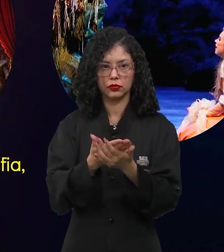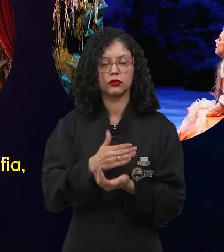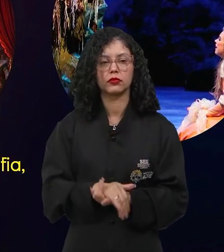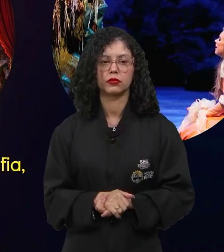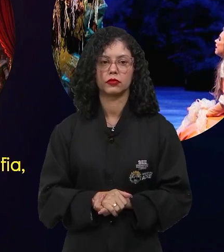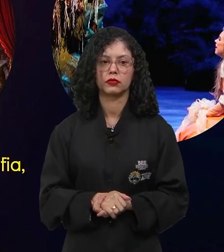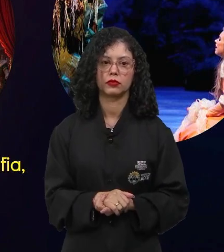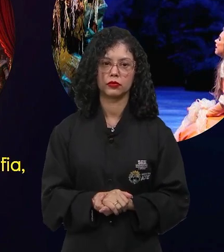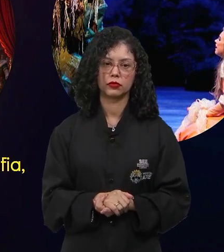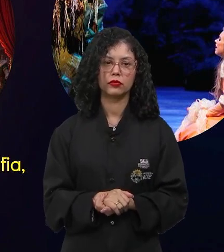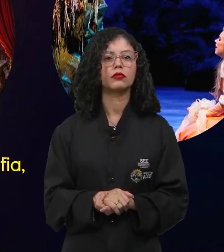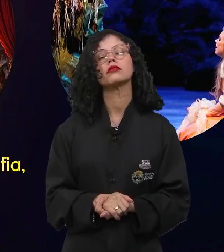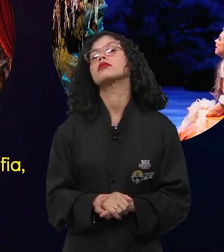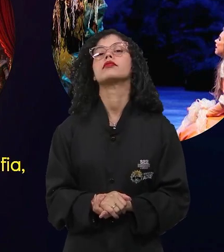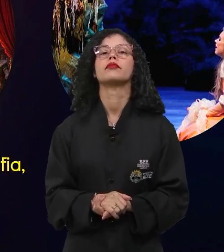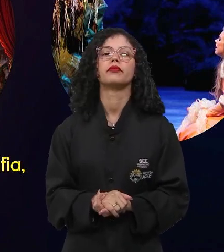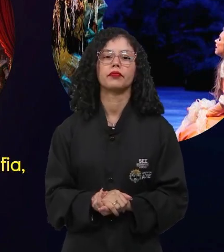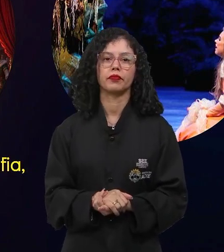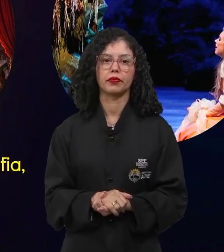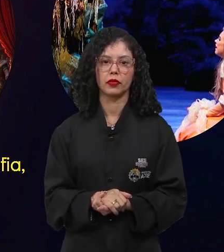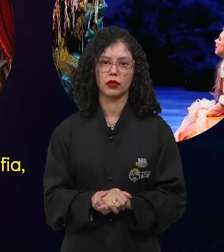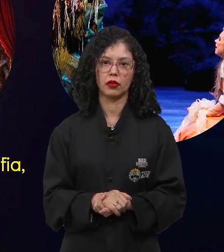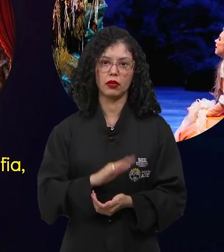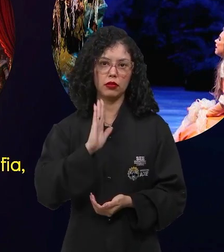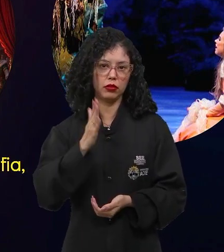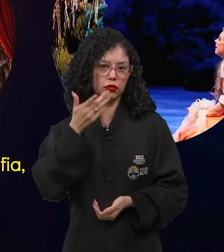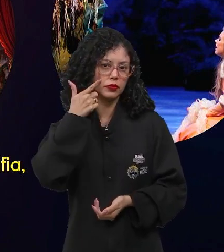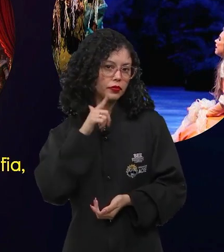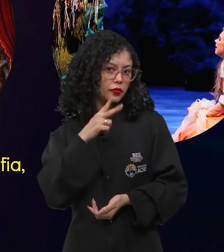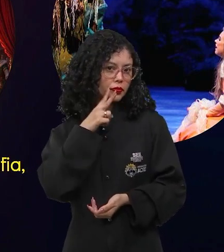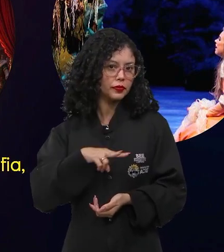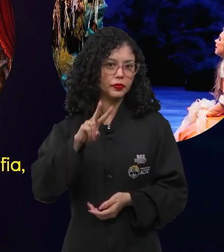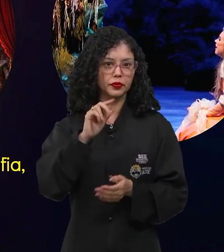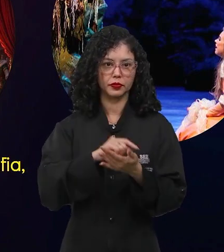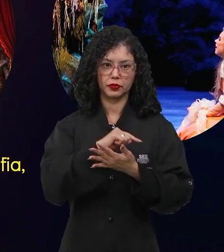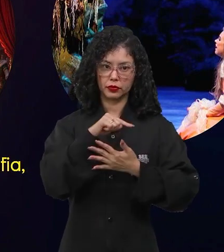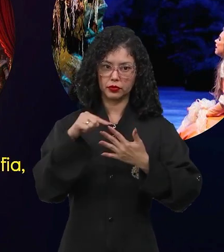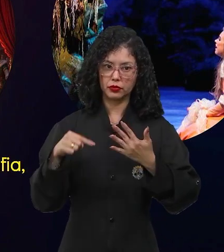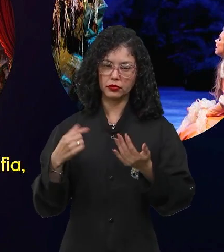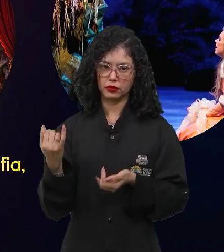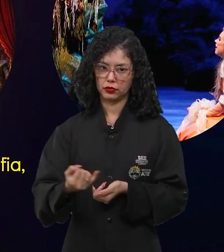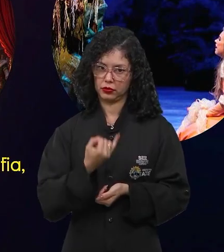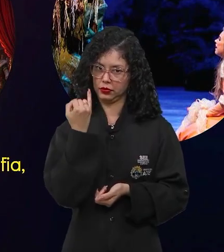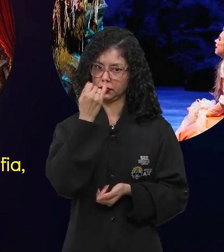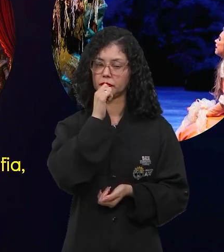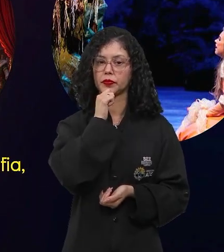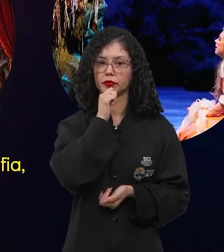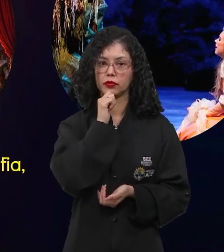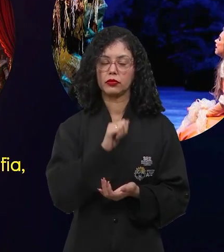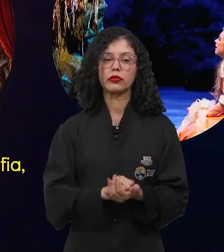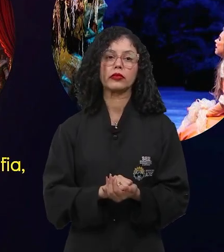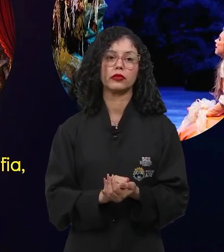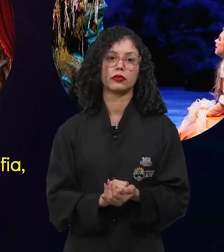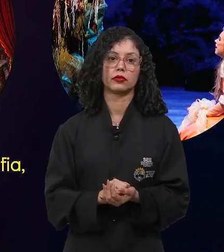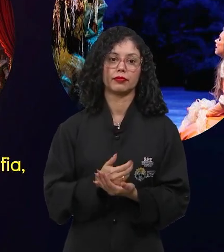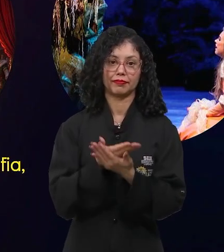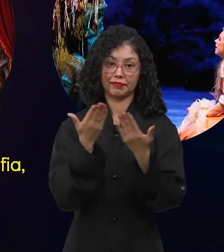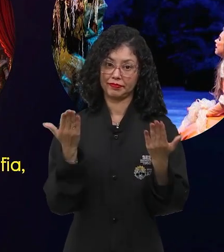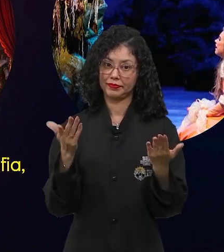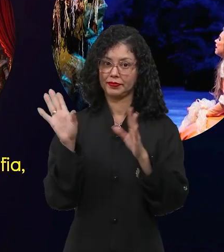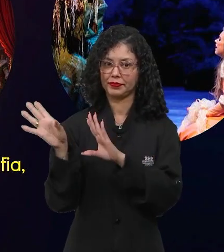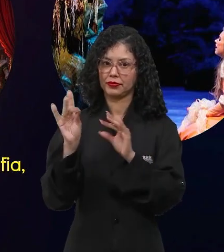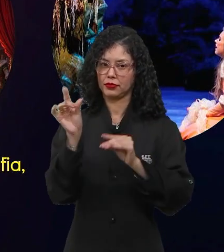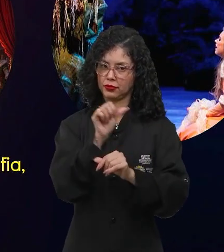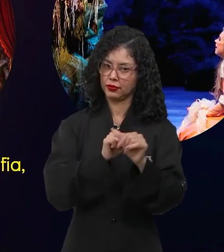aula. Então, aqui você já consegue ver os elementos fundamentais da ópera, né? Ela